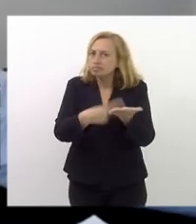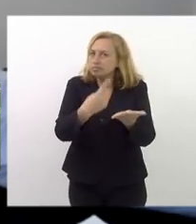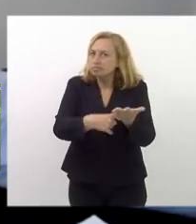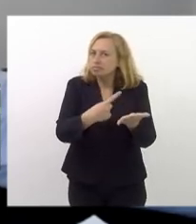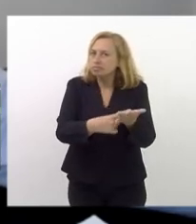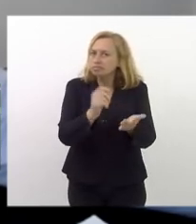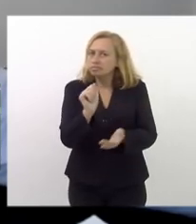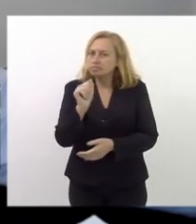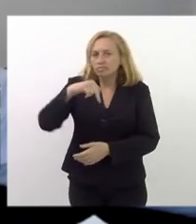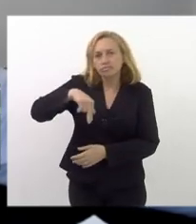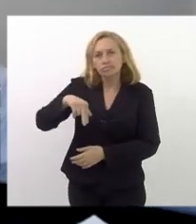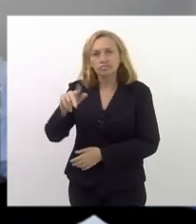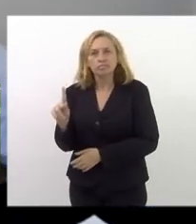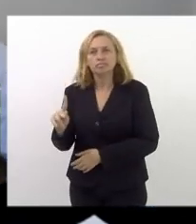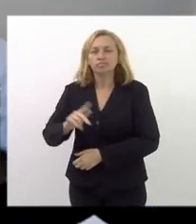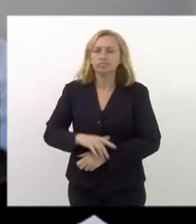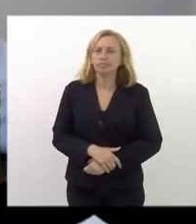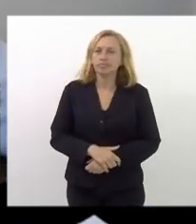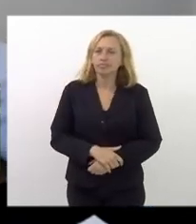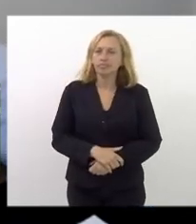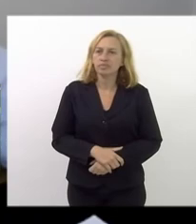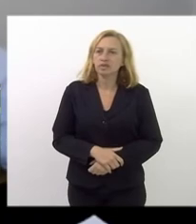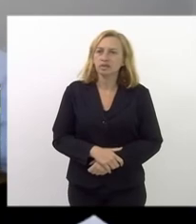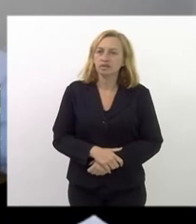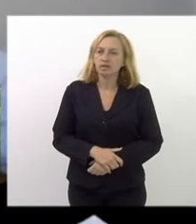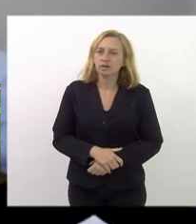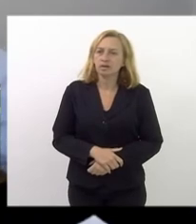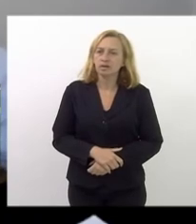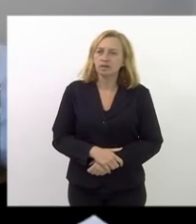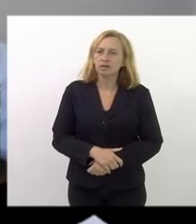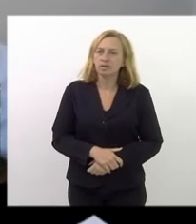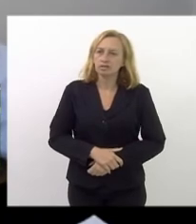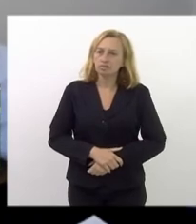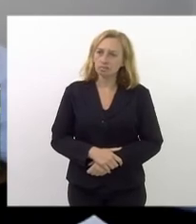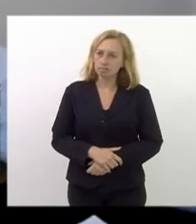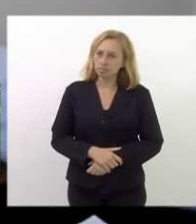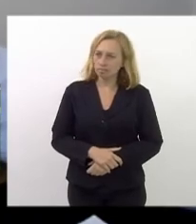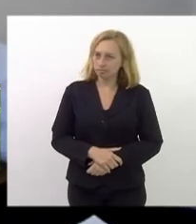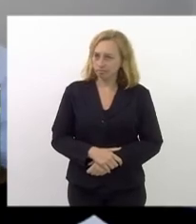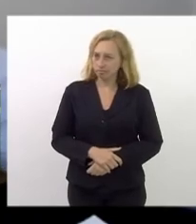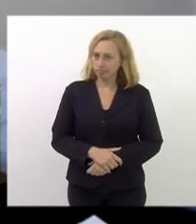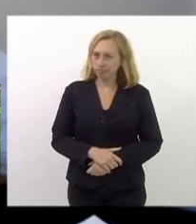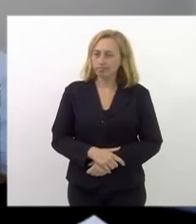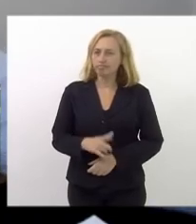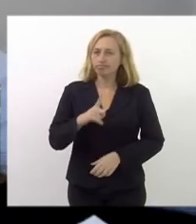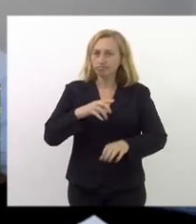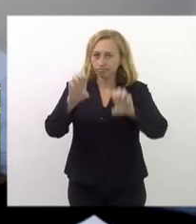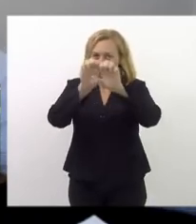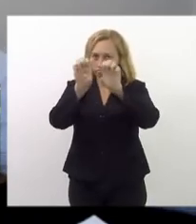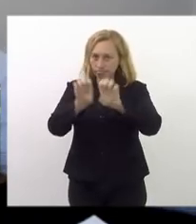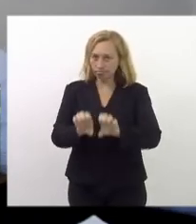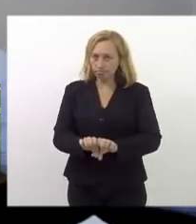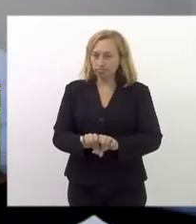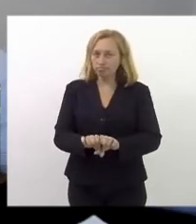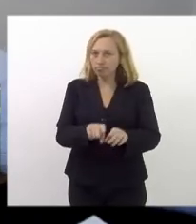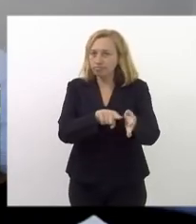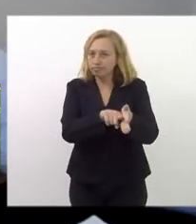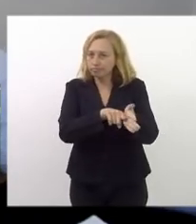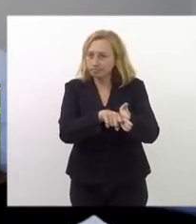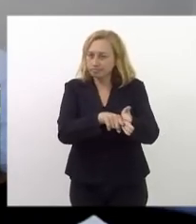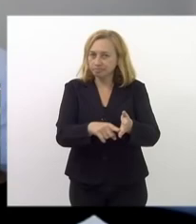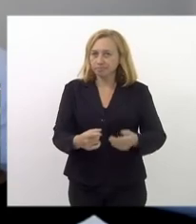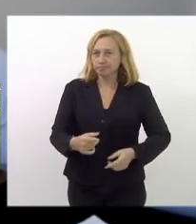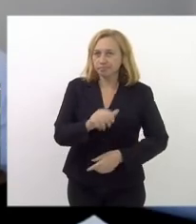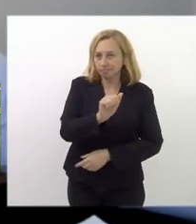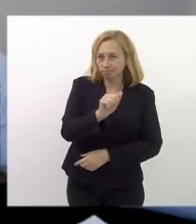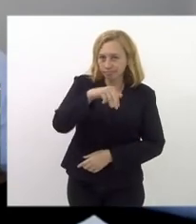ANP para, enfim, afinal de contas, ter uma estrutura de fiscalização, porque a